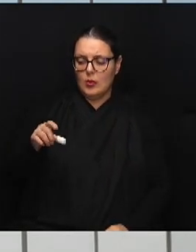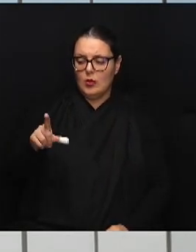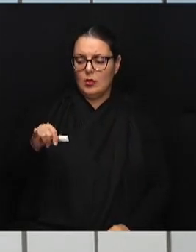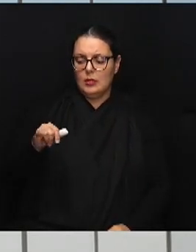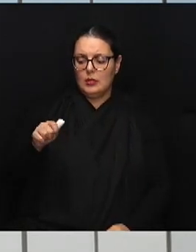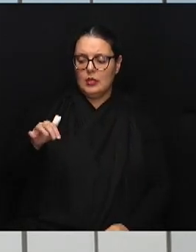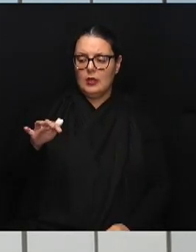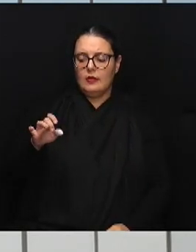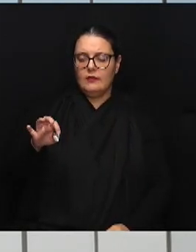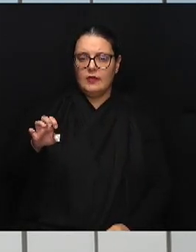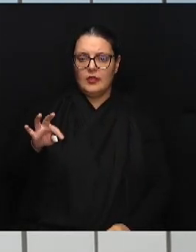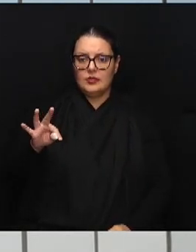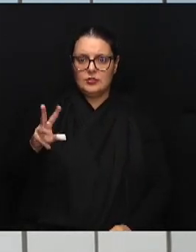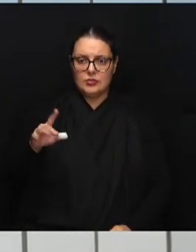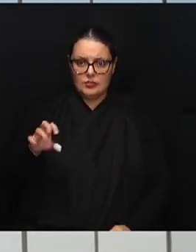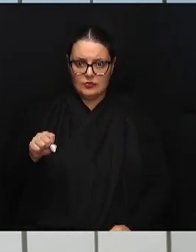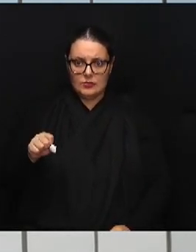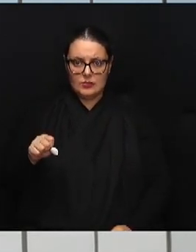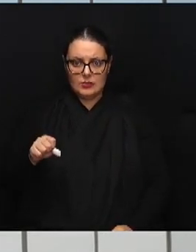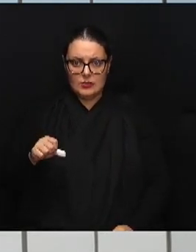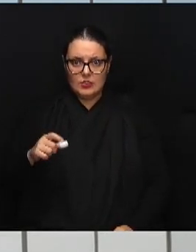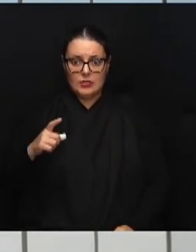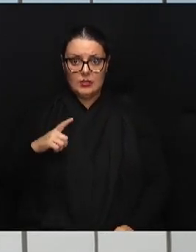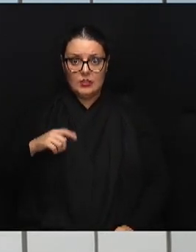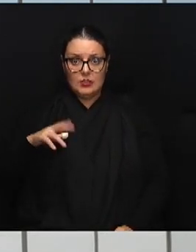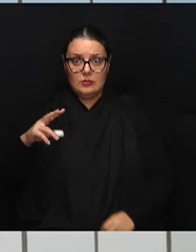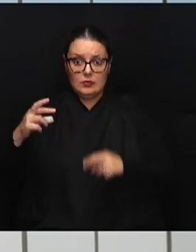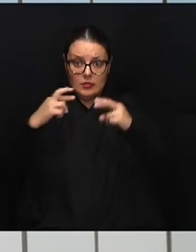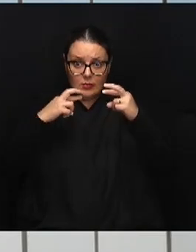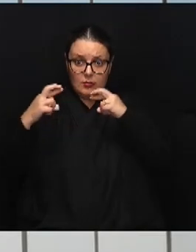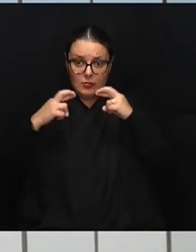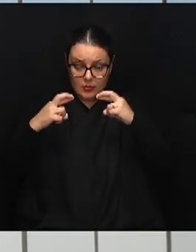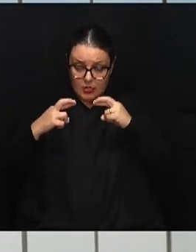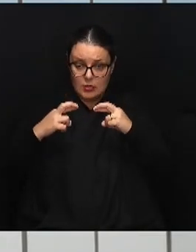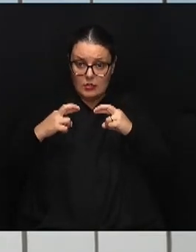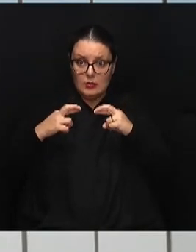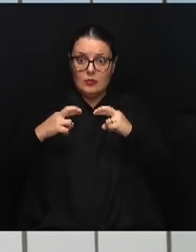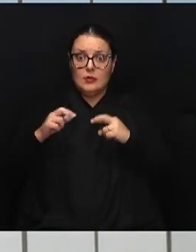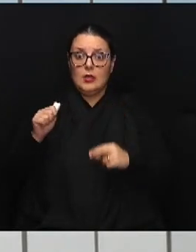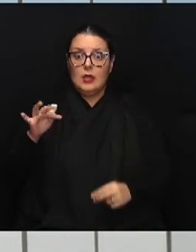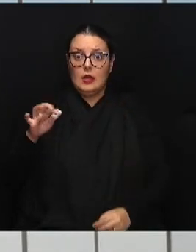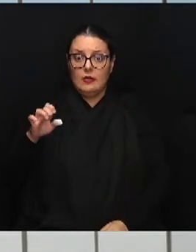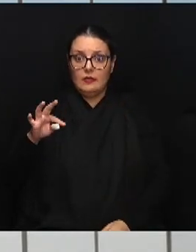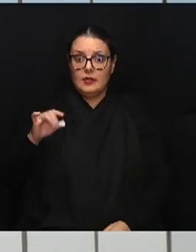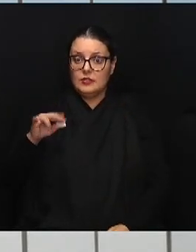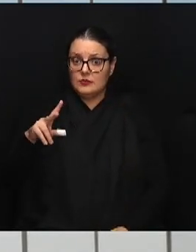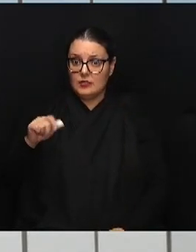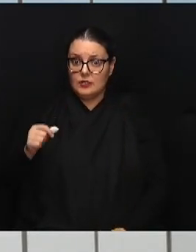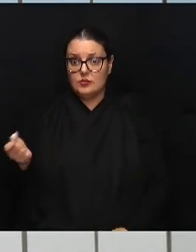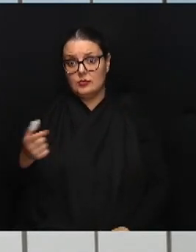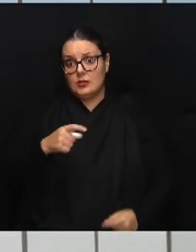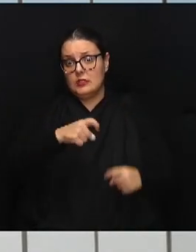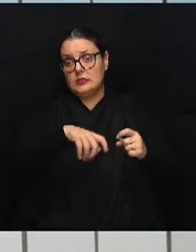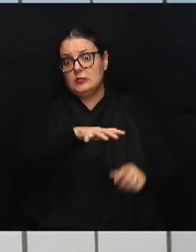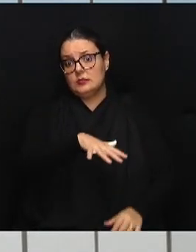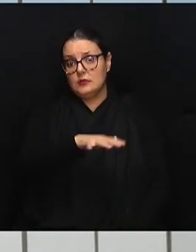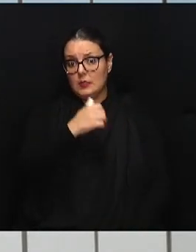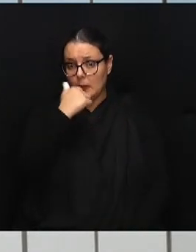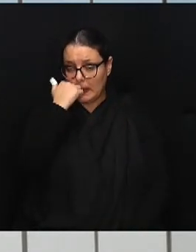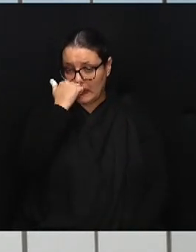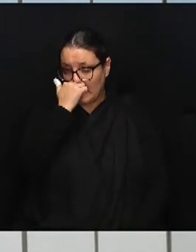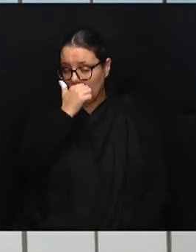Há muito mais vigilância, inclusive, sobre a afetividade do que sobre a sexualidade. As